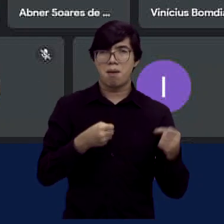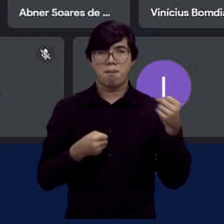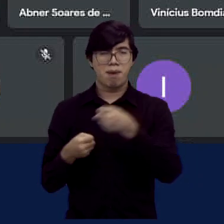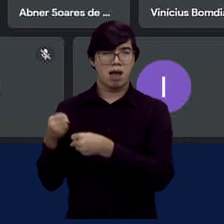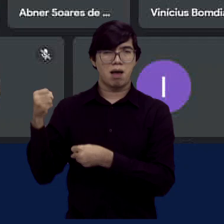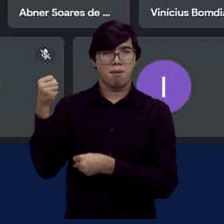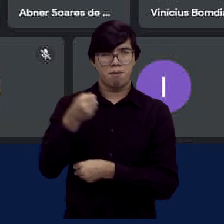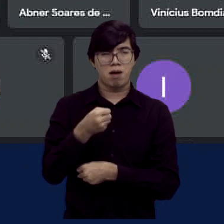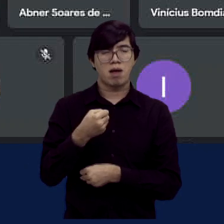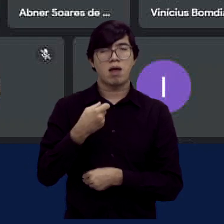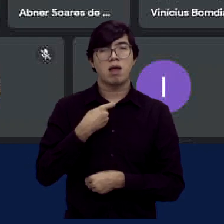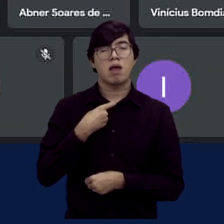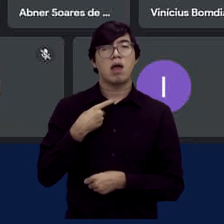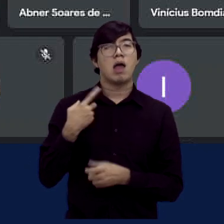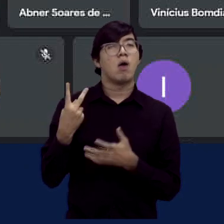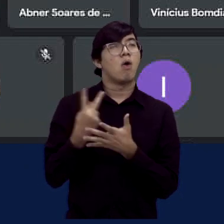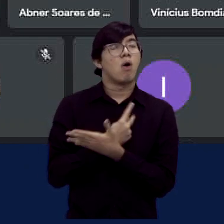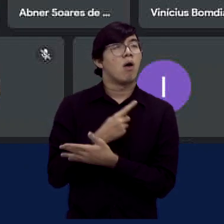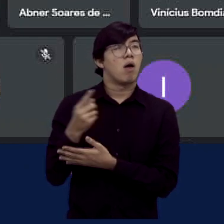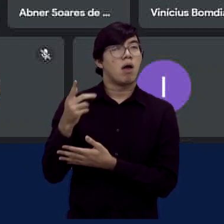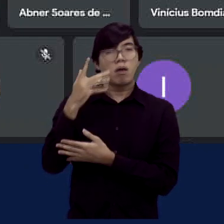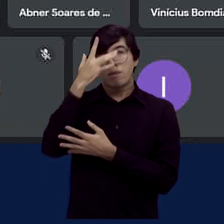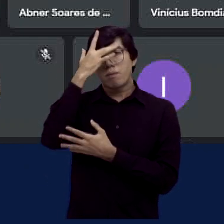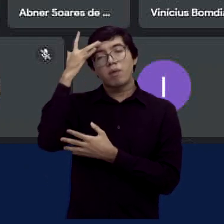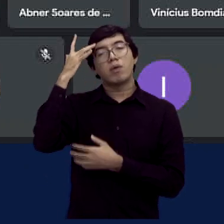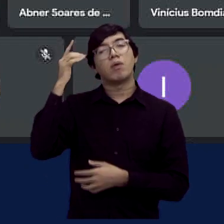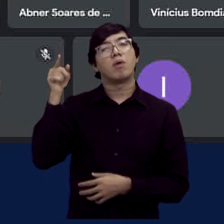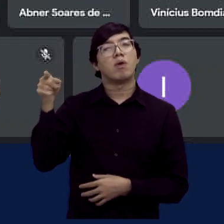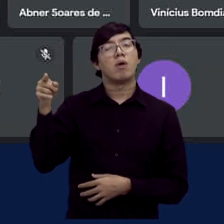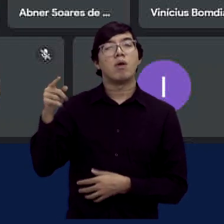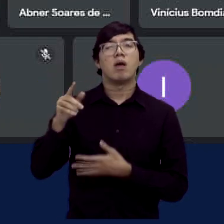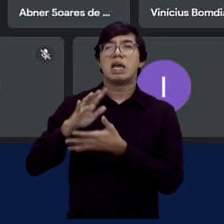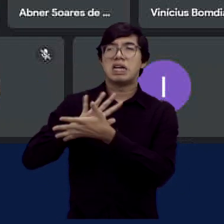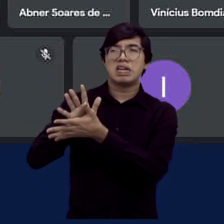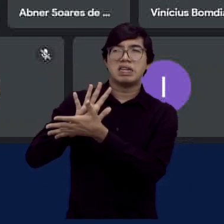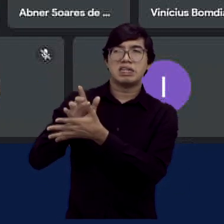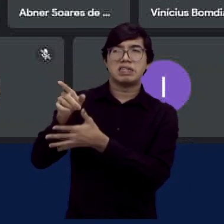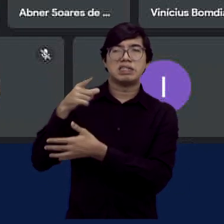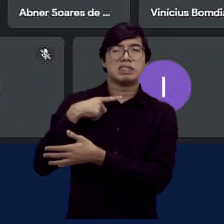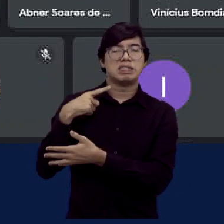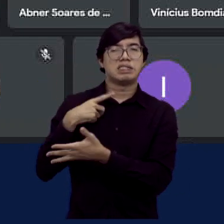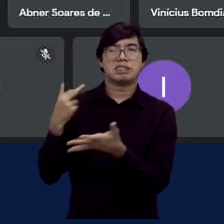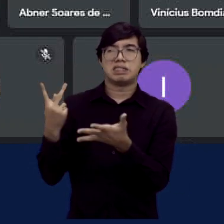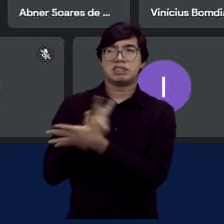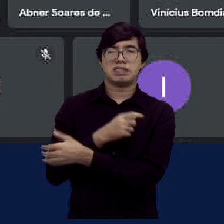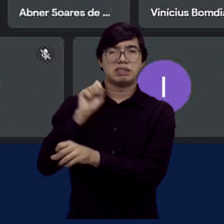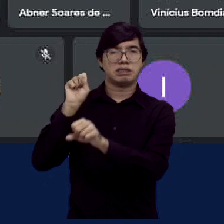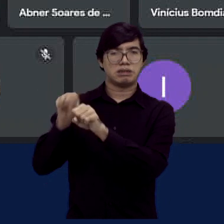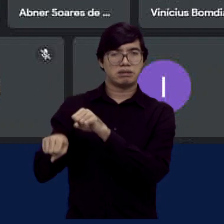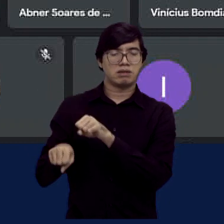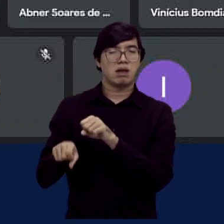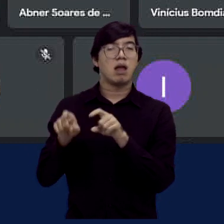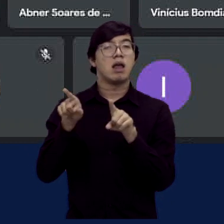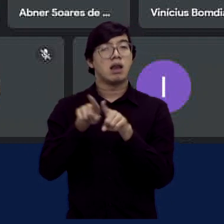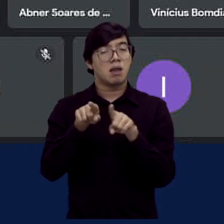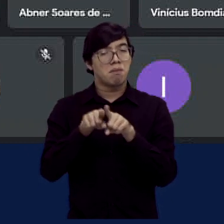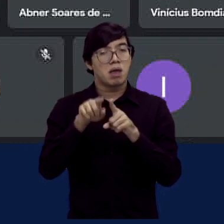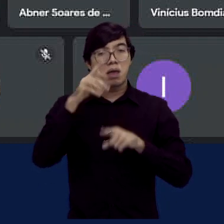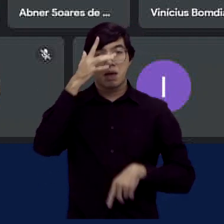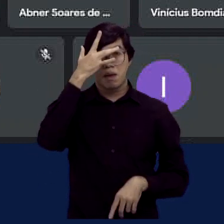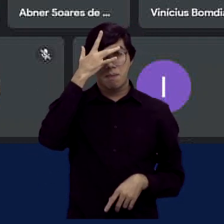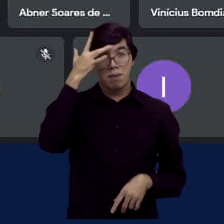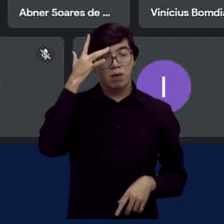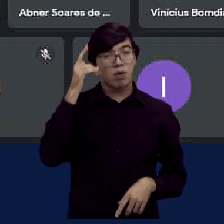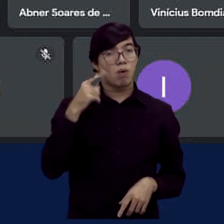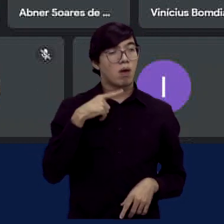assassinados por conta do preconceito e muitas vezes por conta daqueles que dizem que amam, que são da igreja, que são, sabe, que pregam amor